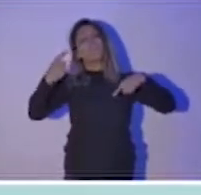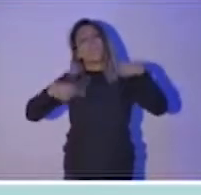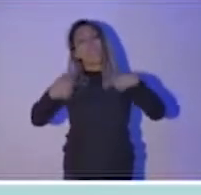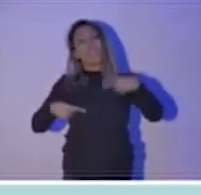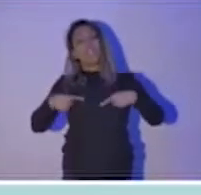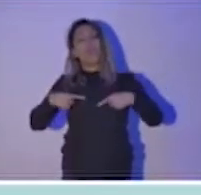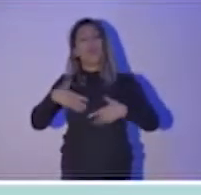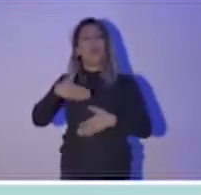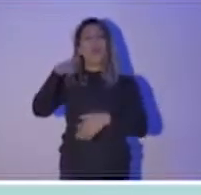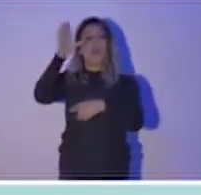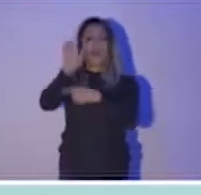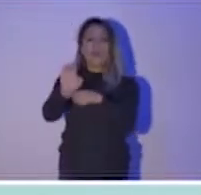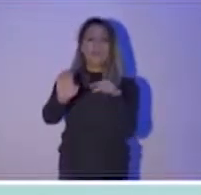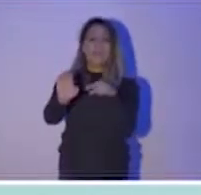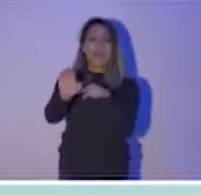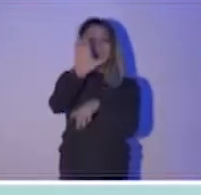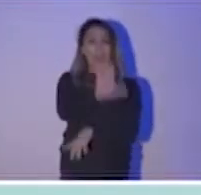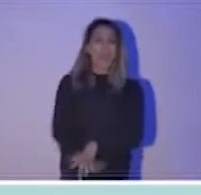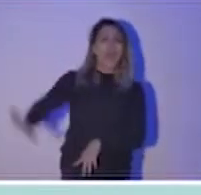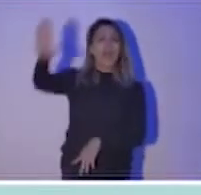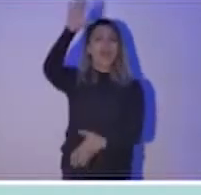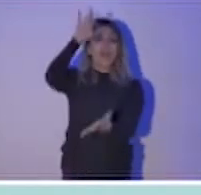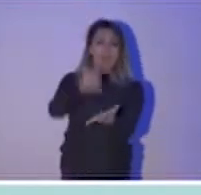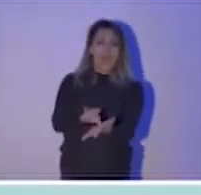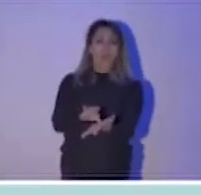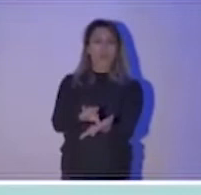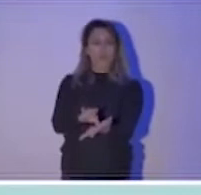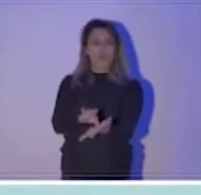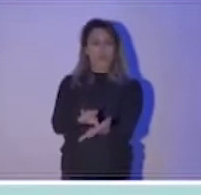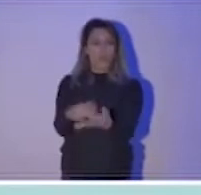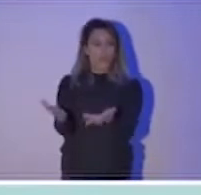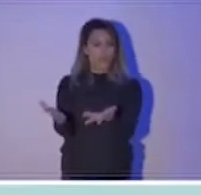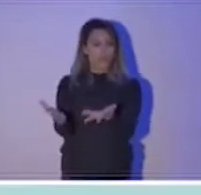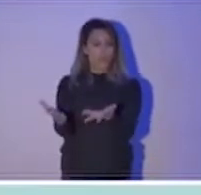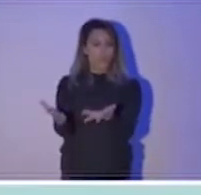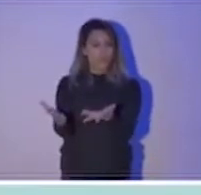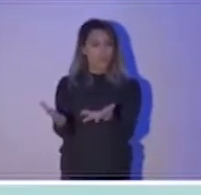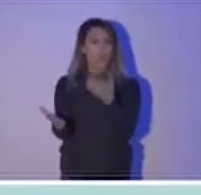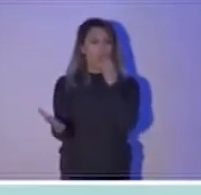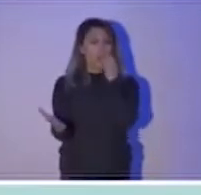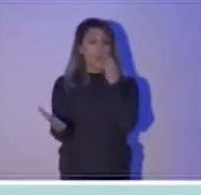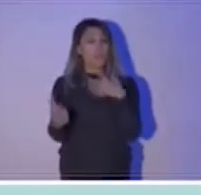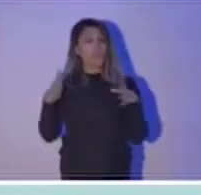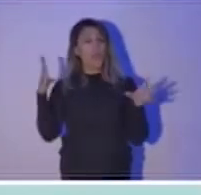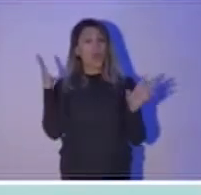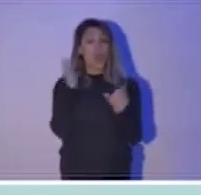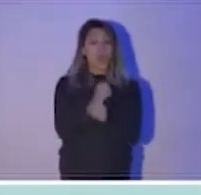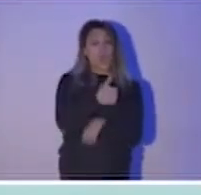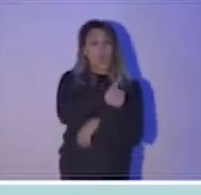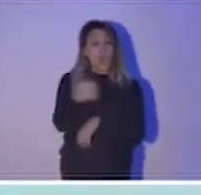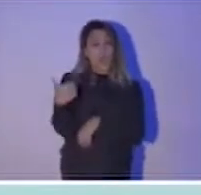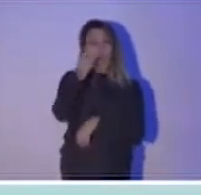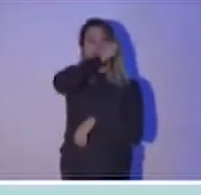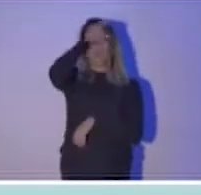falou, não, tem duas do Mercadante. Né? Então, 11, e mais considerando o Mangabeira Unger, que durante um tempo